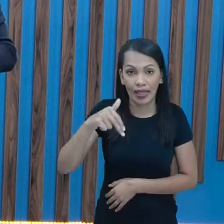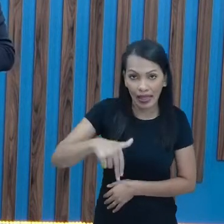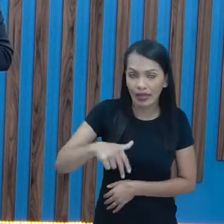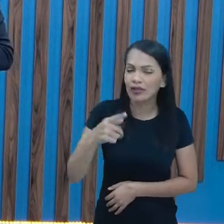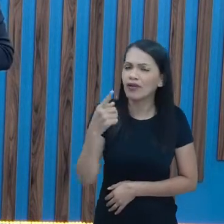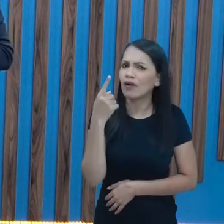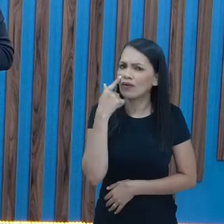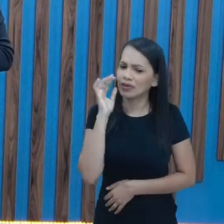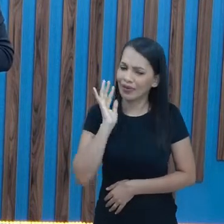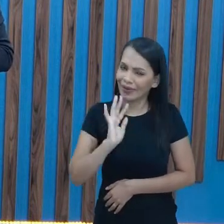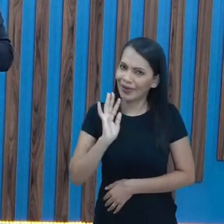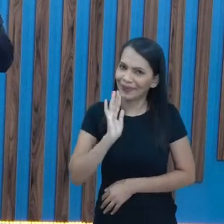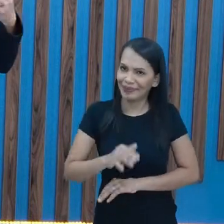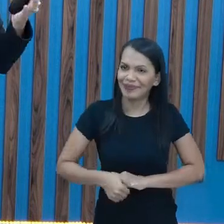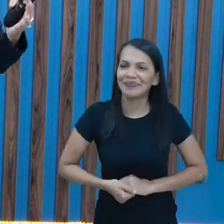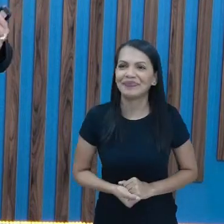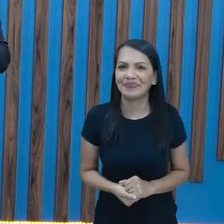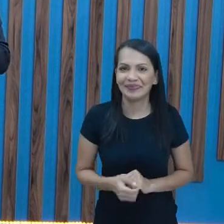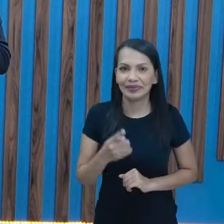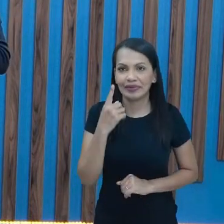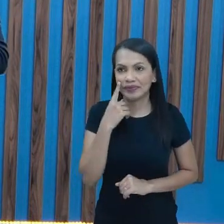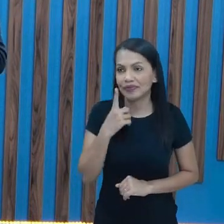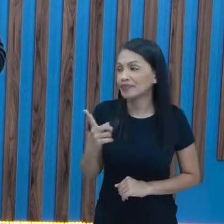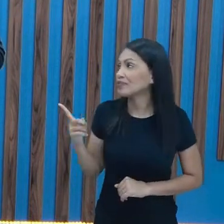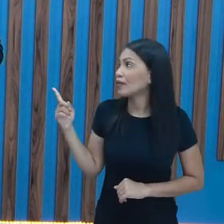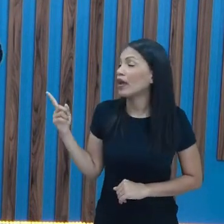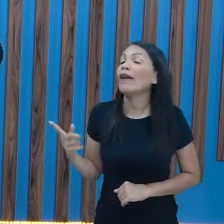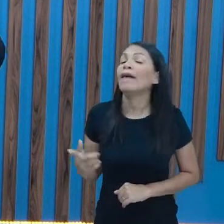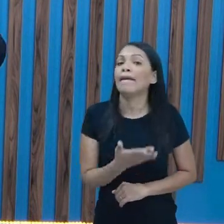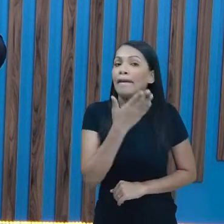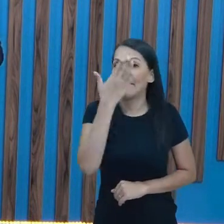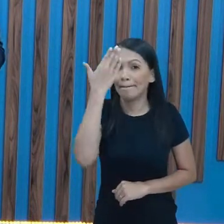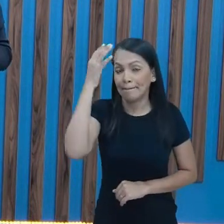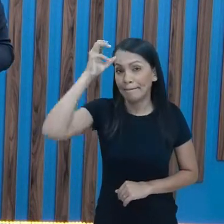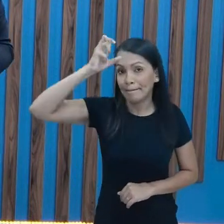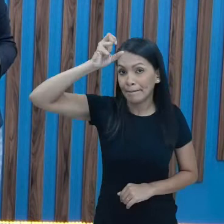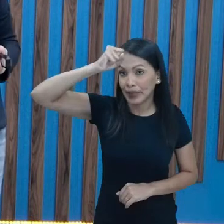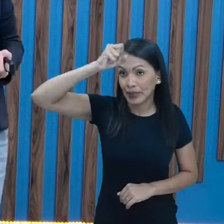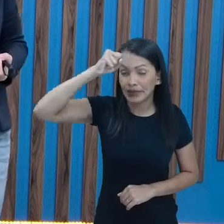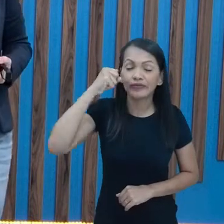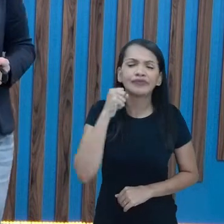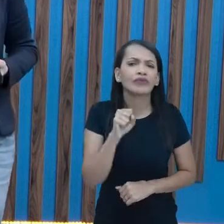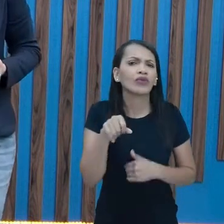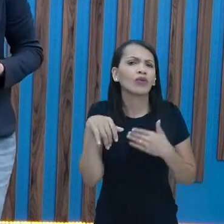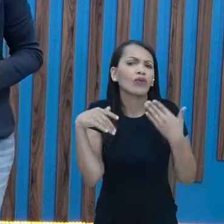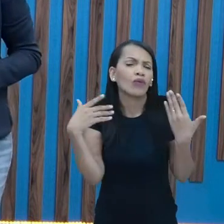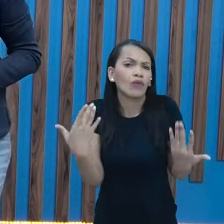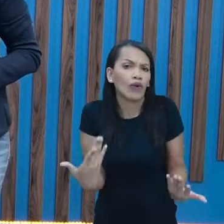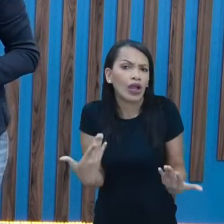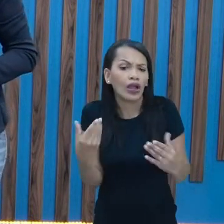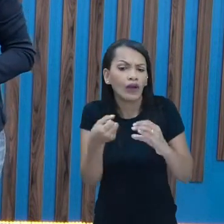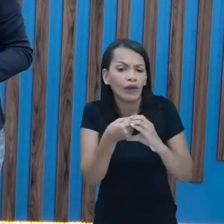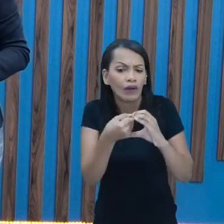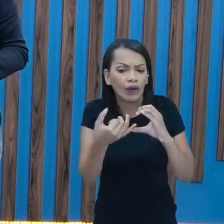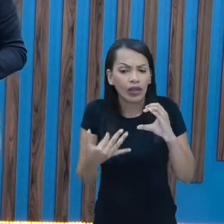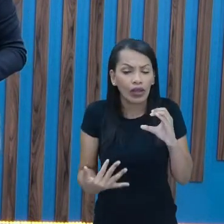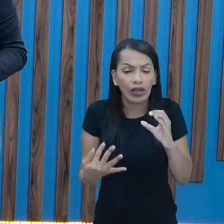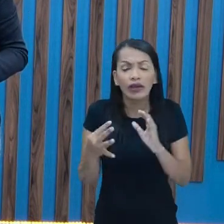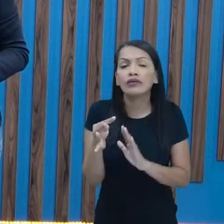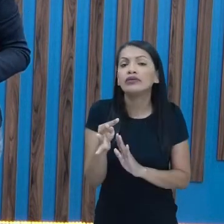é? Estamos aí ampliando o nosso vocabulário. E quais são as características de um